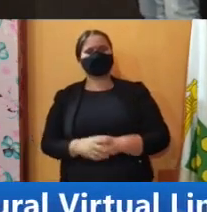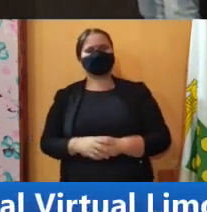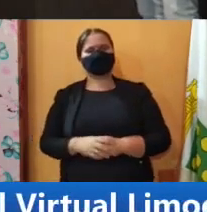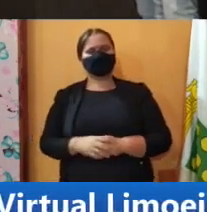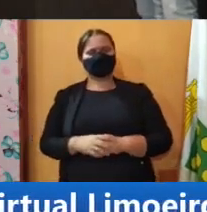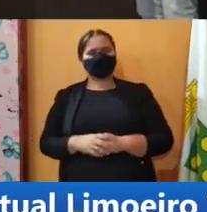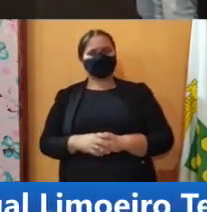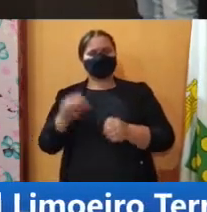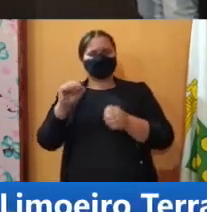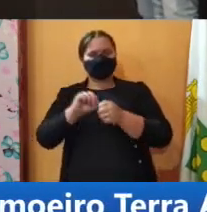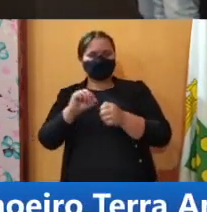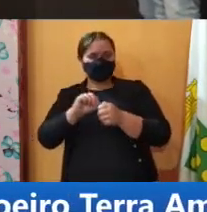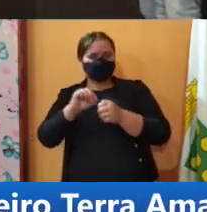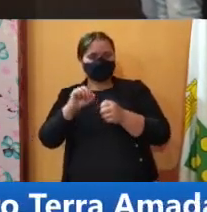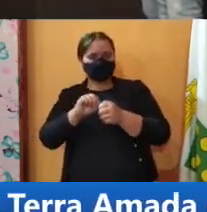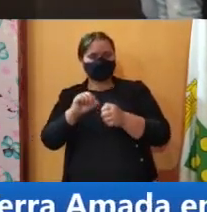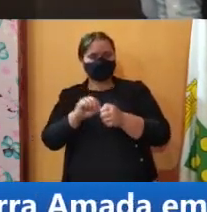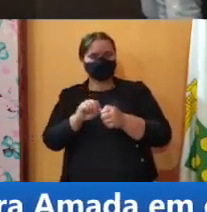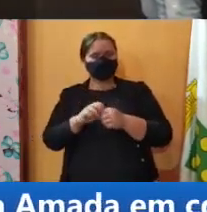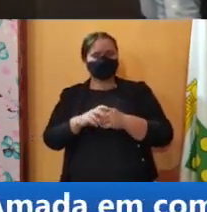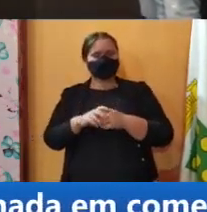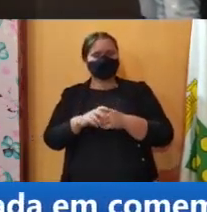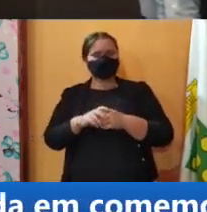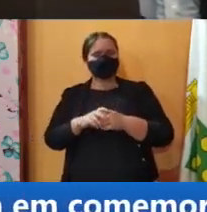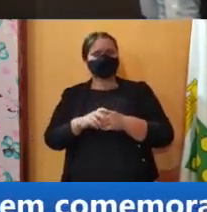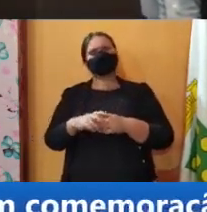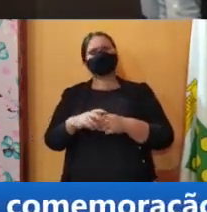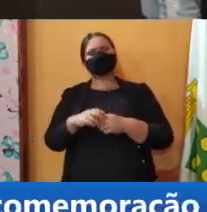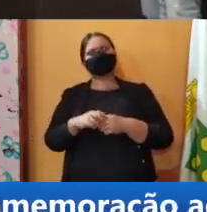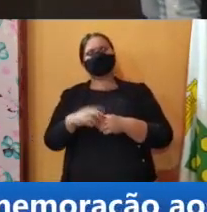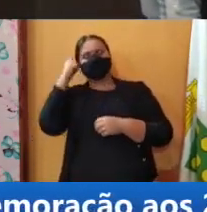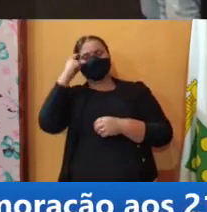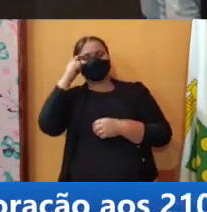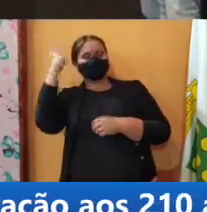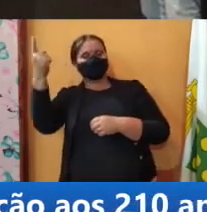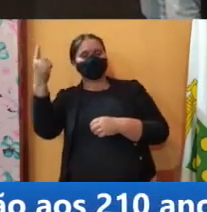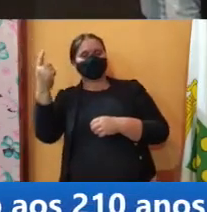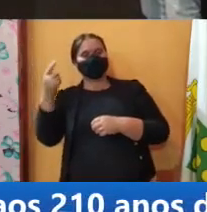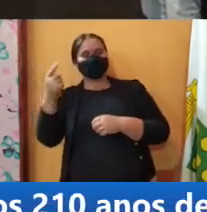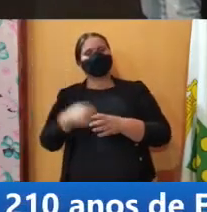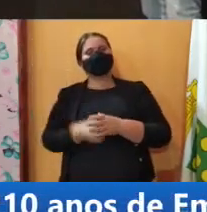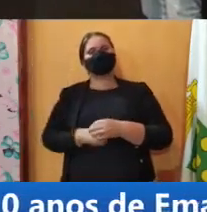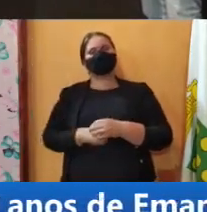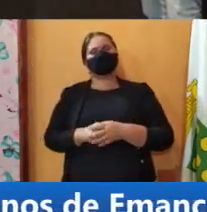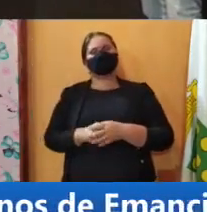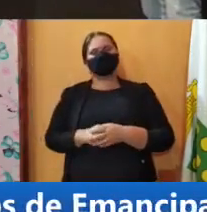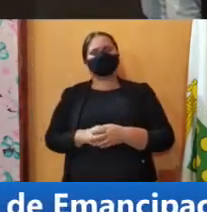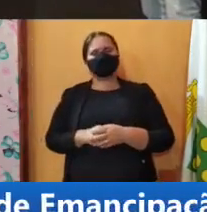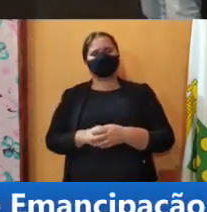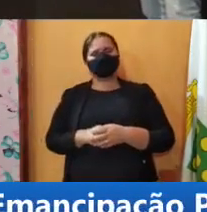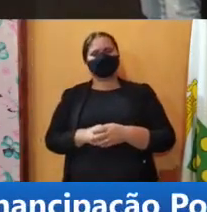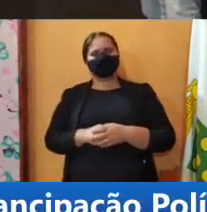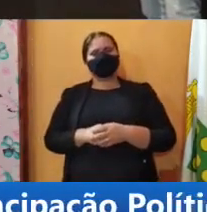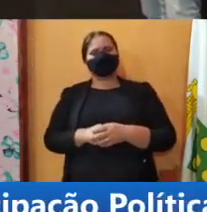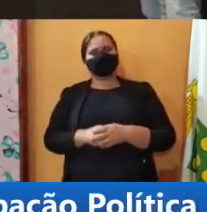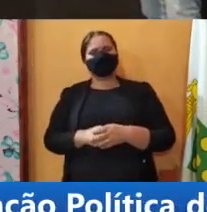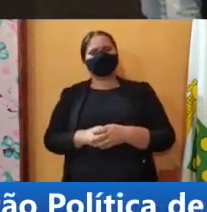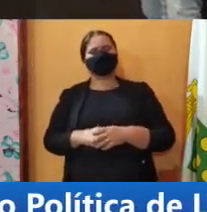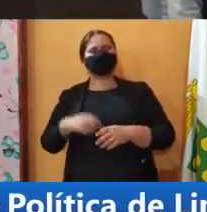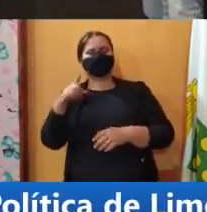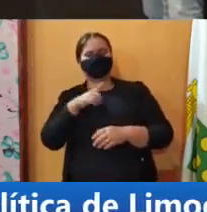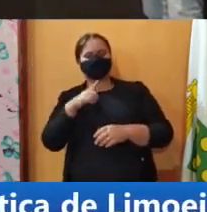cima? E lá em cima do Cristo. E a ideia do teleférico do Cristo Salvador,